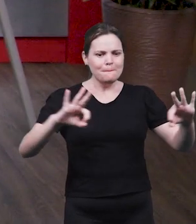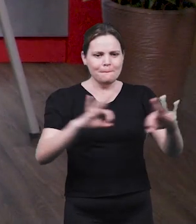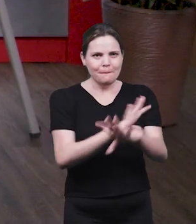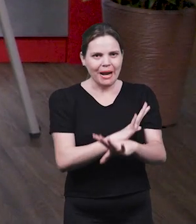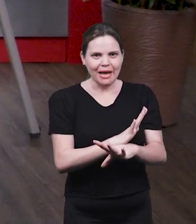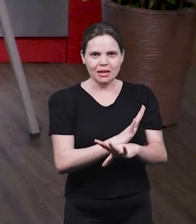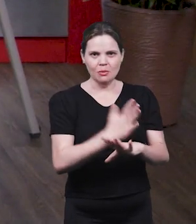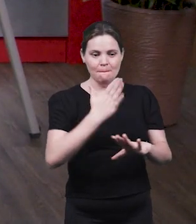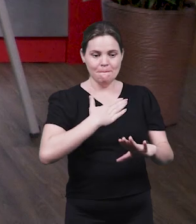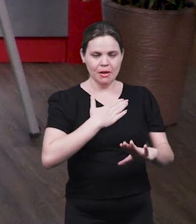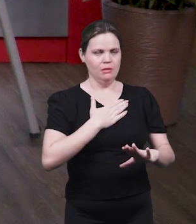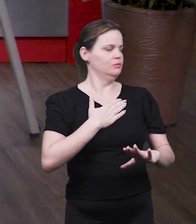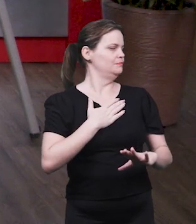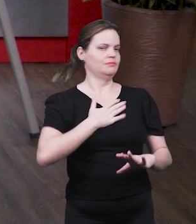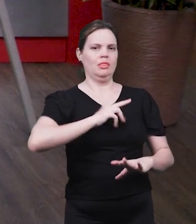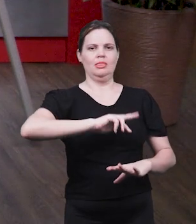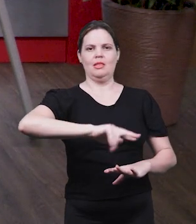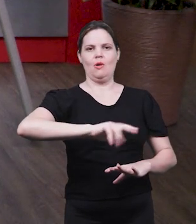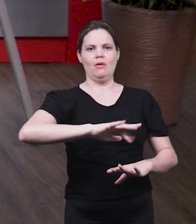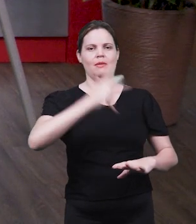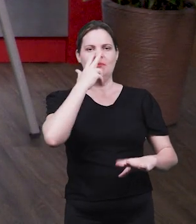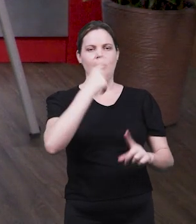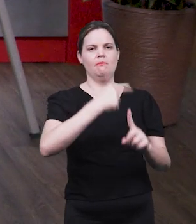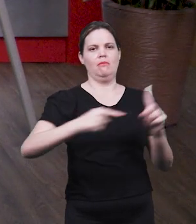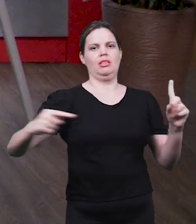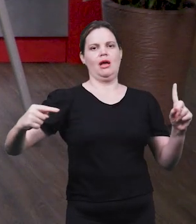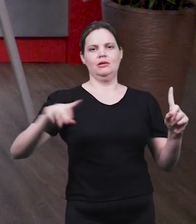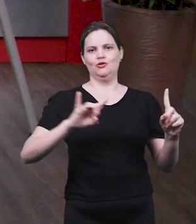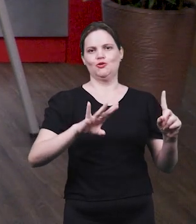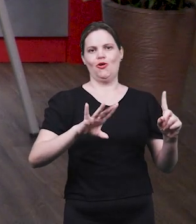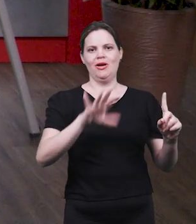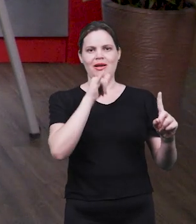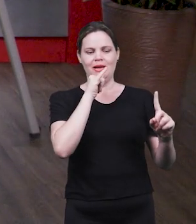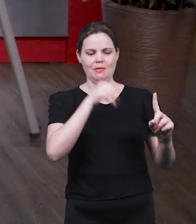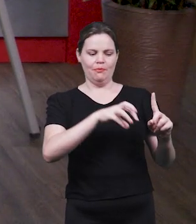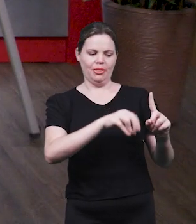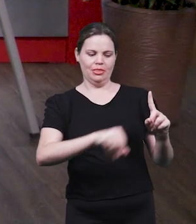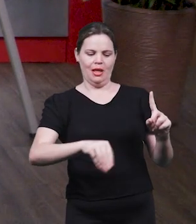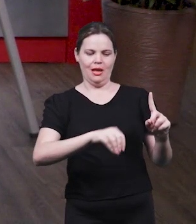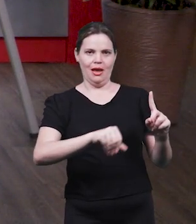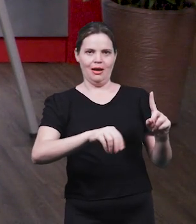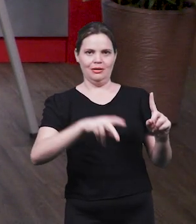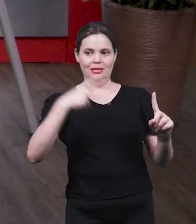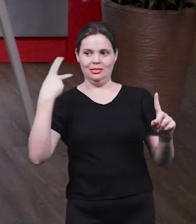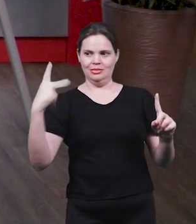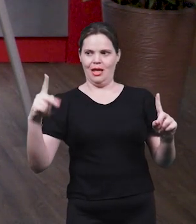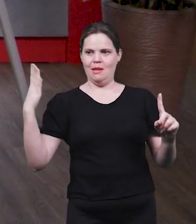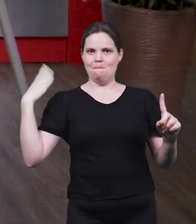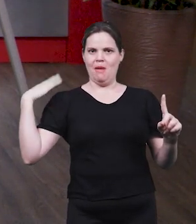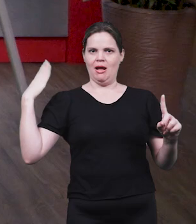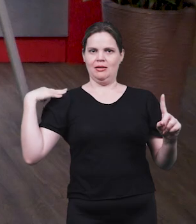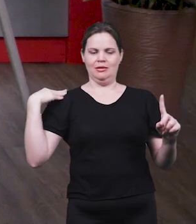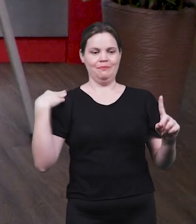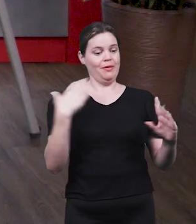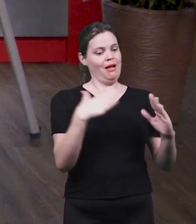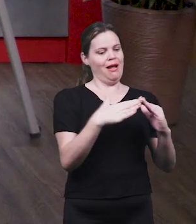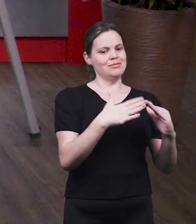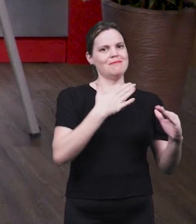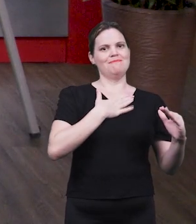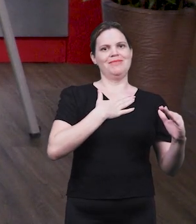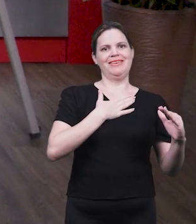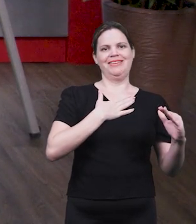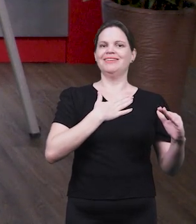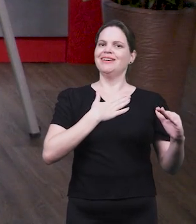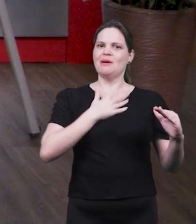sendo o imóvel da União no regime de aforamento, que a gente fala de um regime enfitêutico que nem existe mais no direito